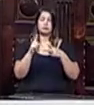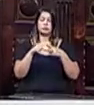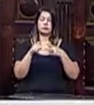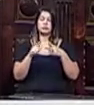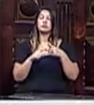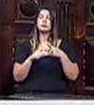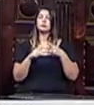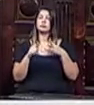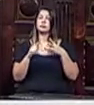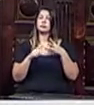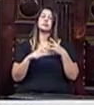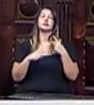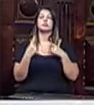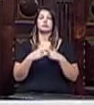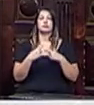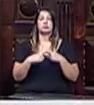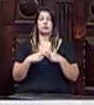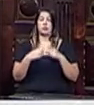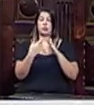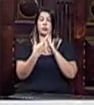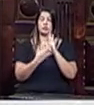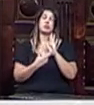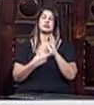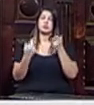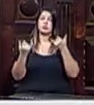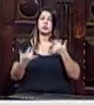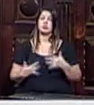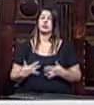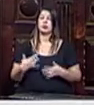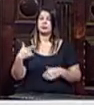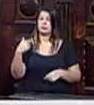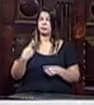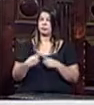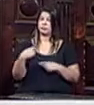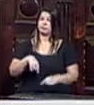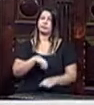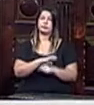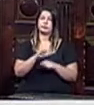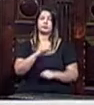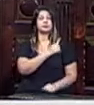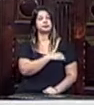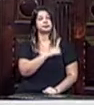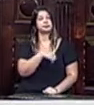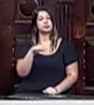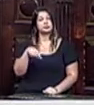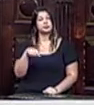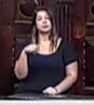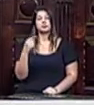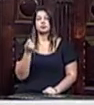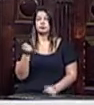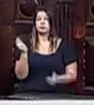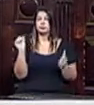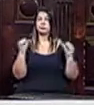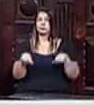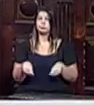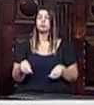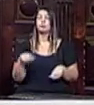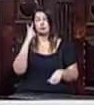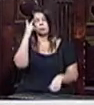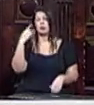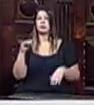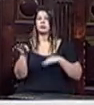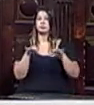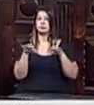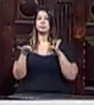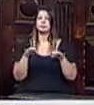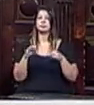necessários à regulamentação do estado de calamidade pública para a realização dos Jogos Olímpicos e Paralímpicos